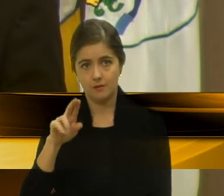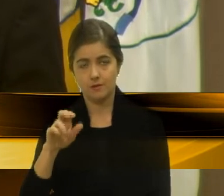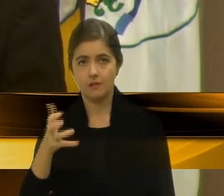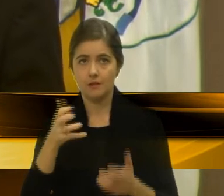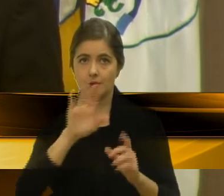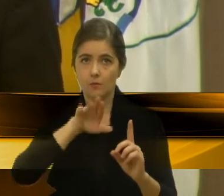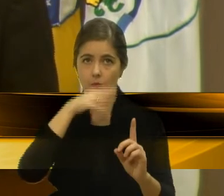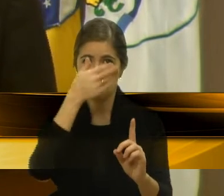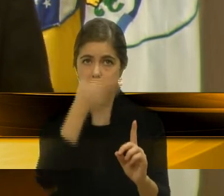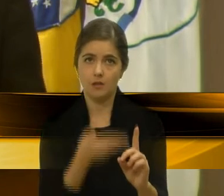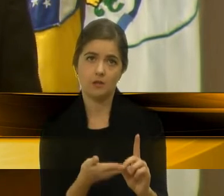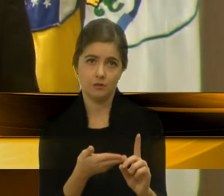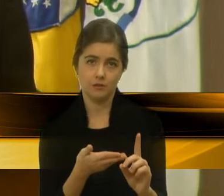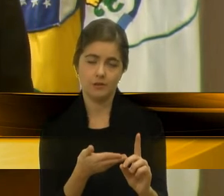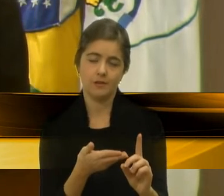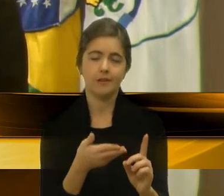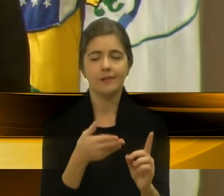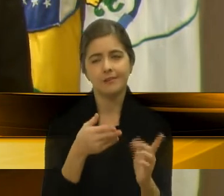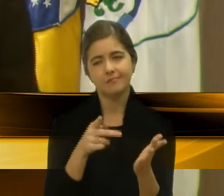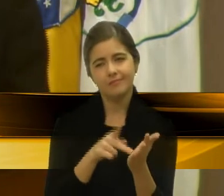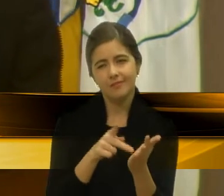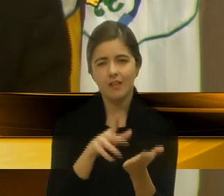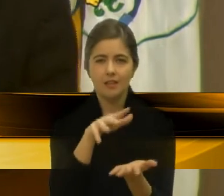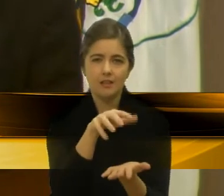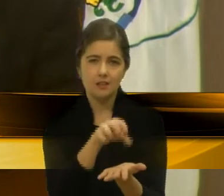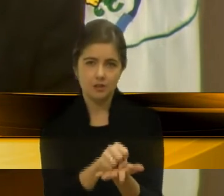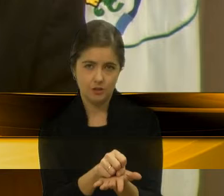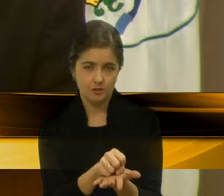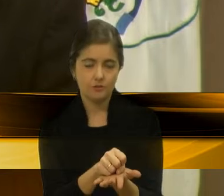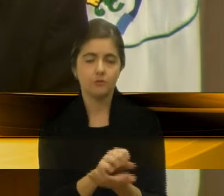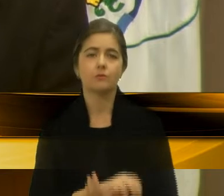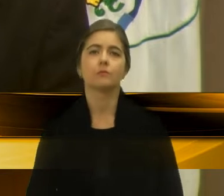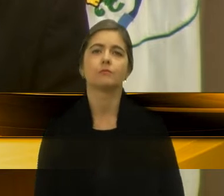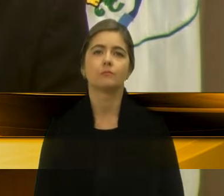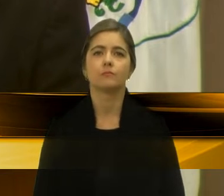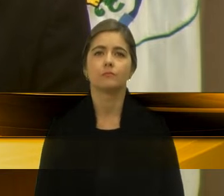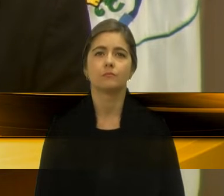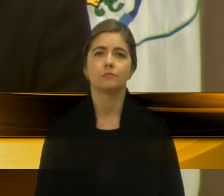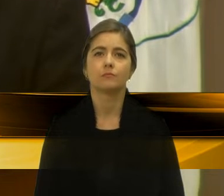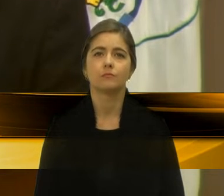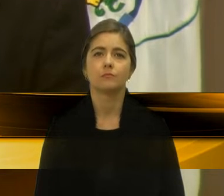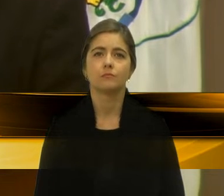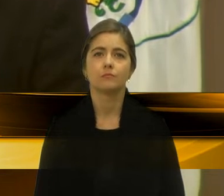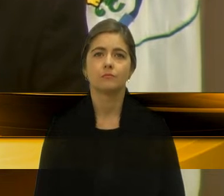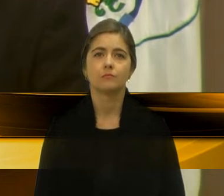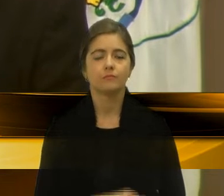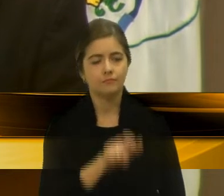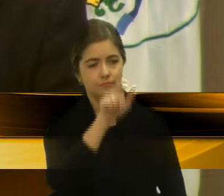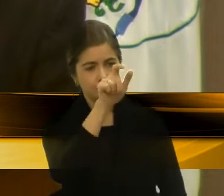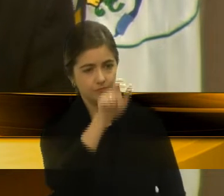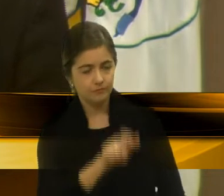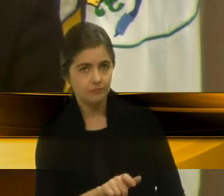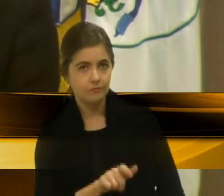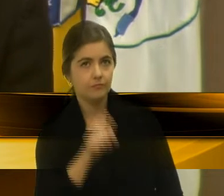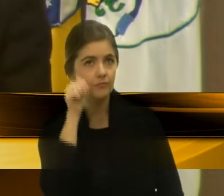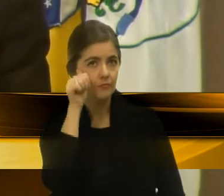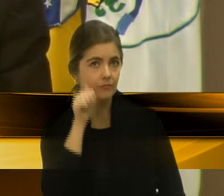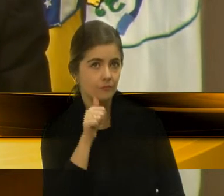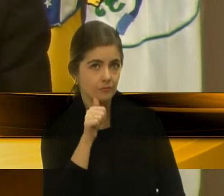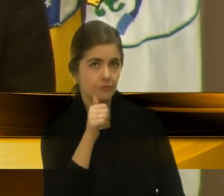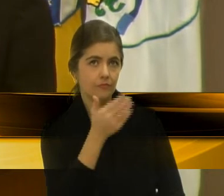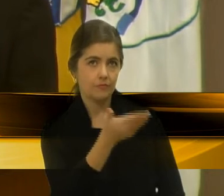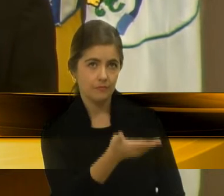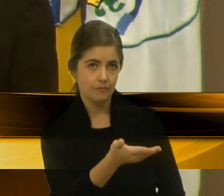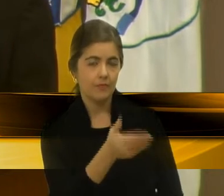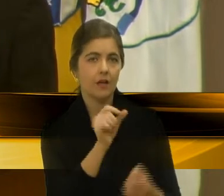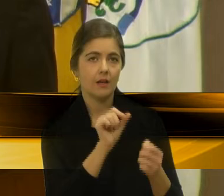para um registro, sim podemos dizer, da nossa conterrânea então, de Santa Lúcia do Piaí, e que